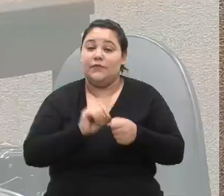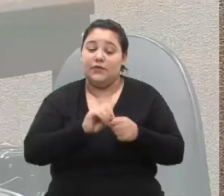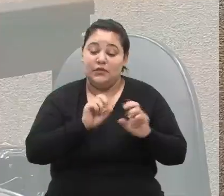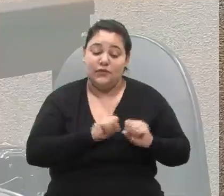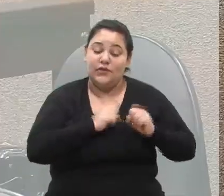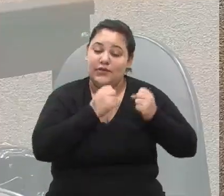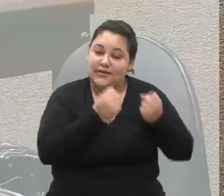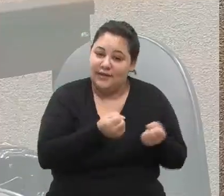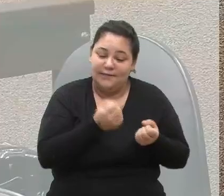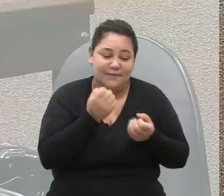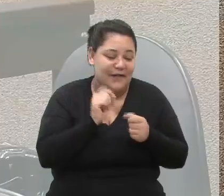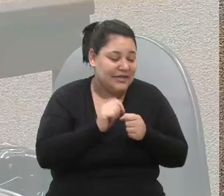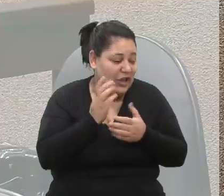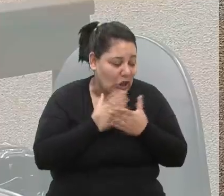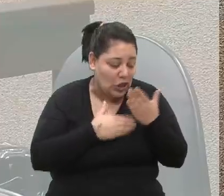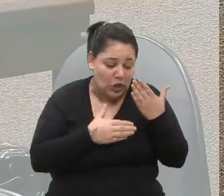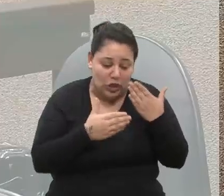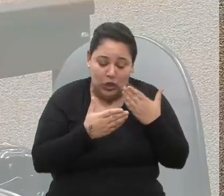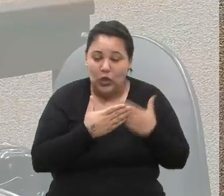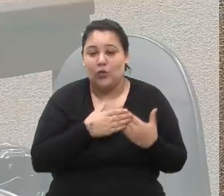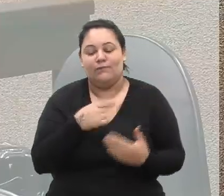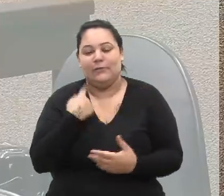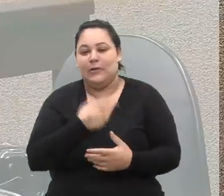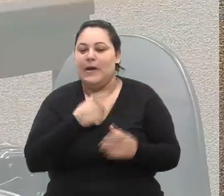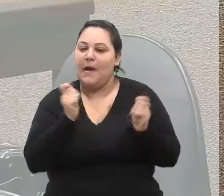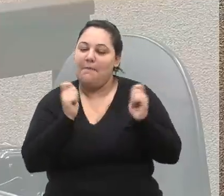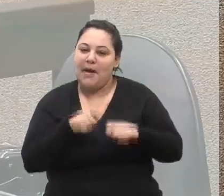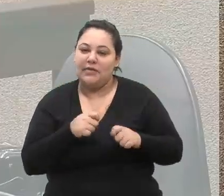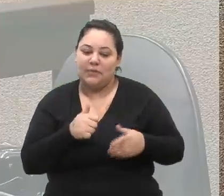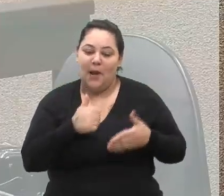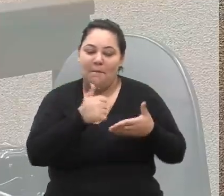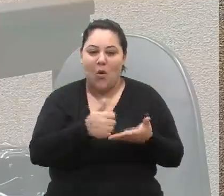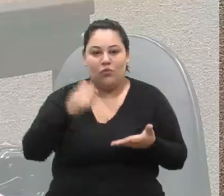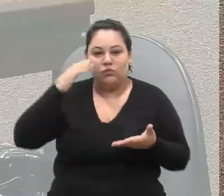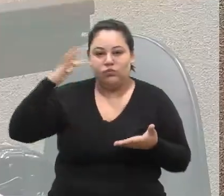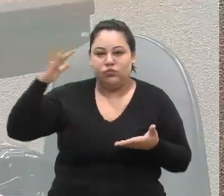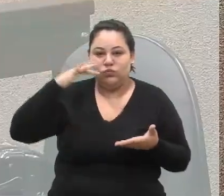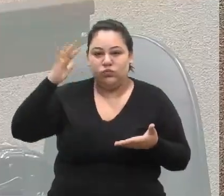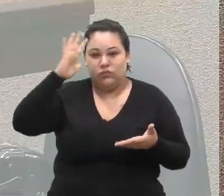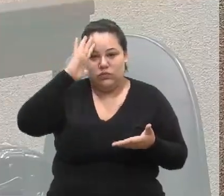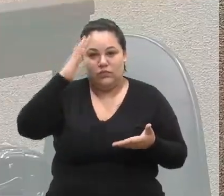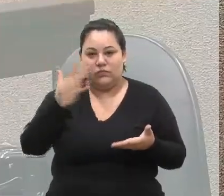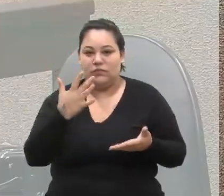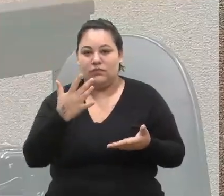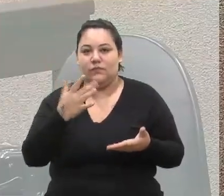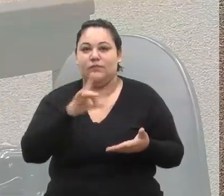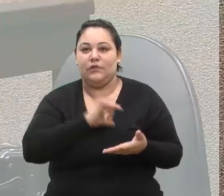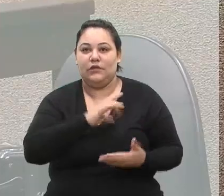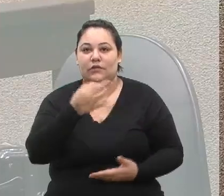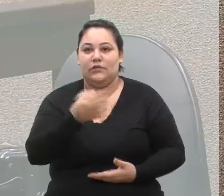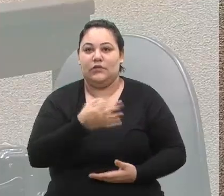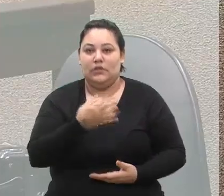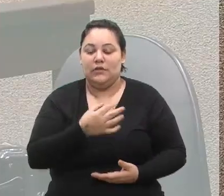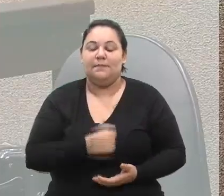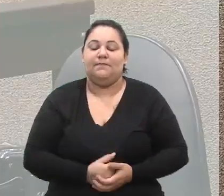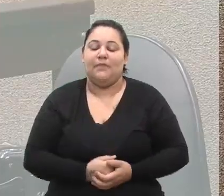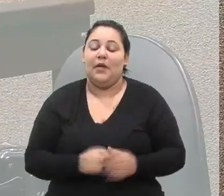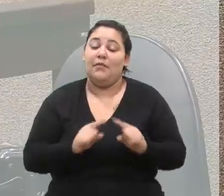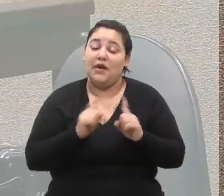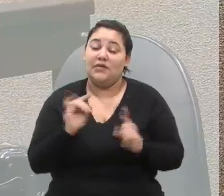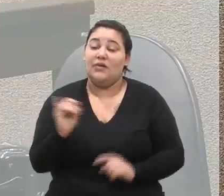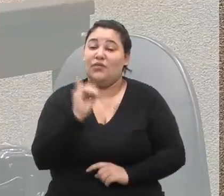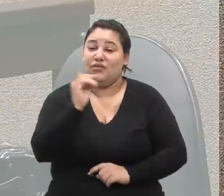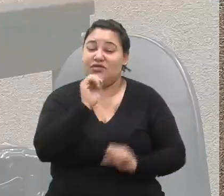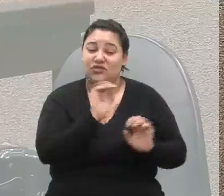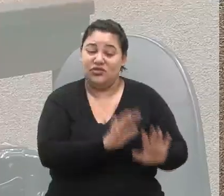e o impossível para colaborar para que esse sonho aconteça. Não tenha dúvida nenhuma, mas é importante deixar claro